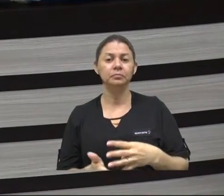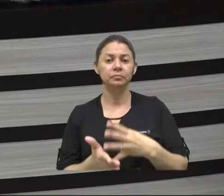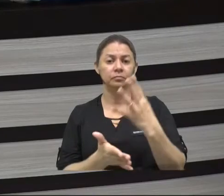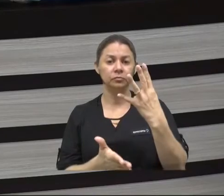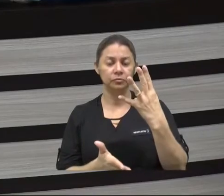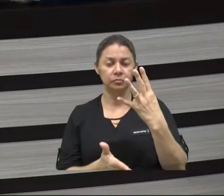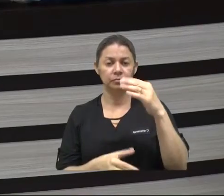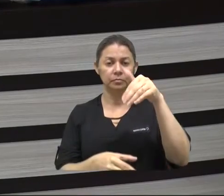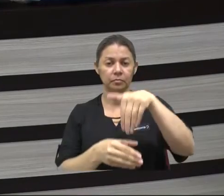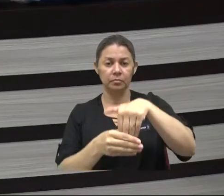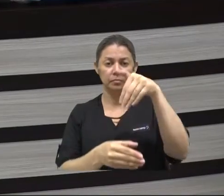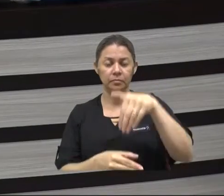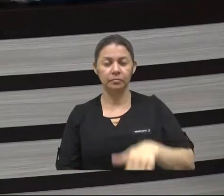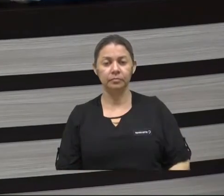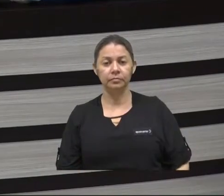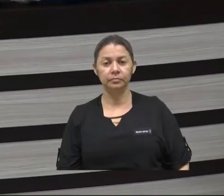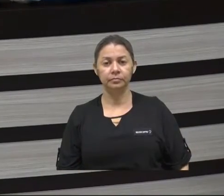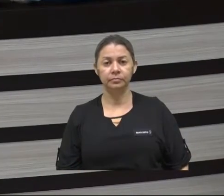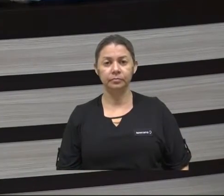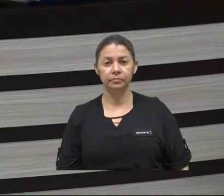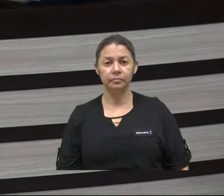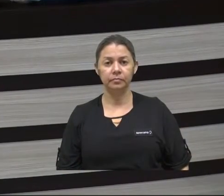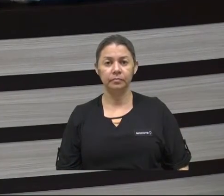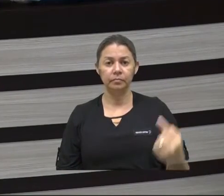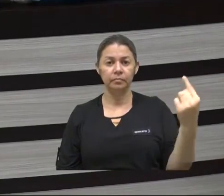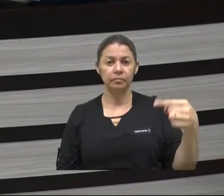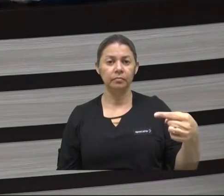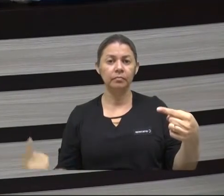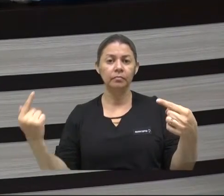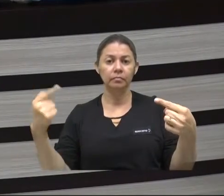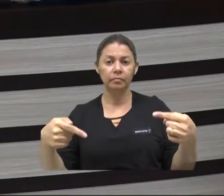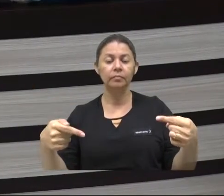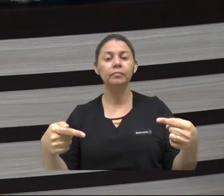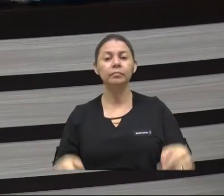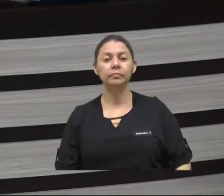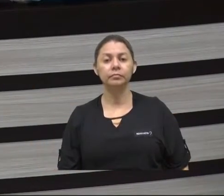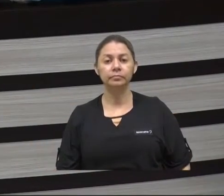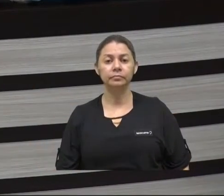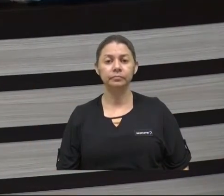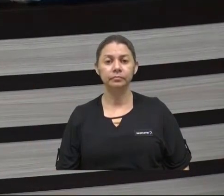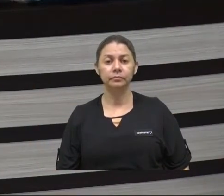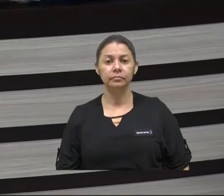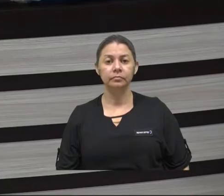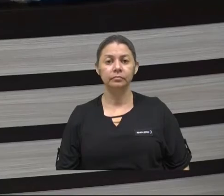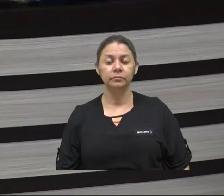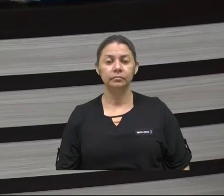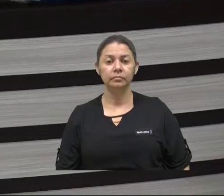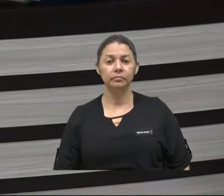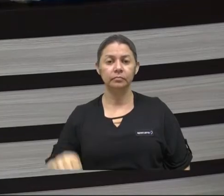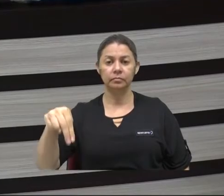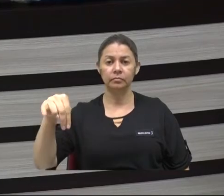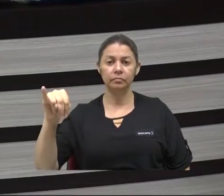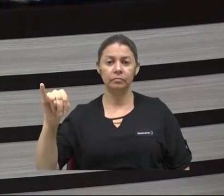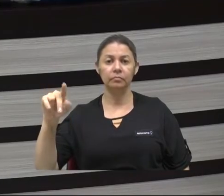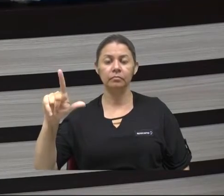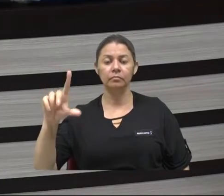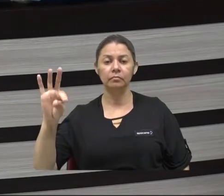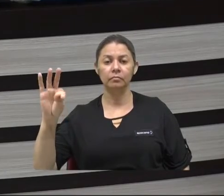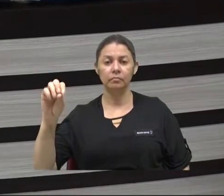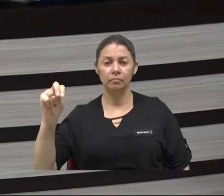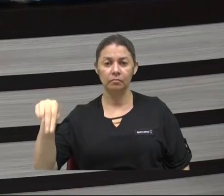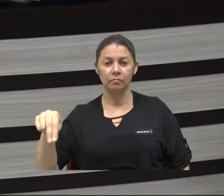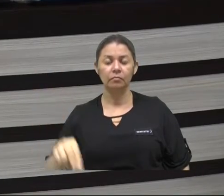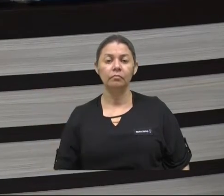participa, a disputa entre o Alemão e o Newton Santos. A disputa, alguém